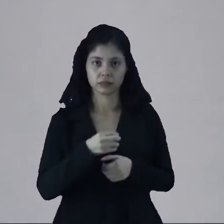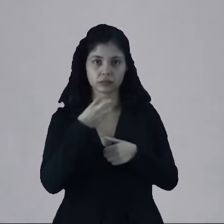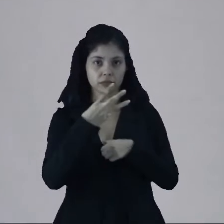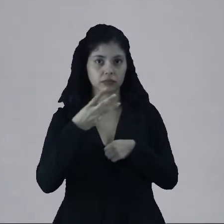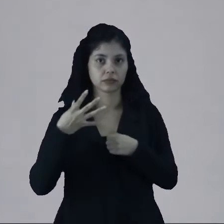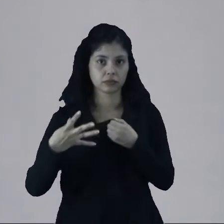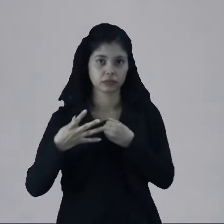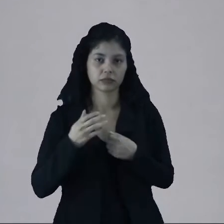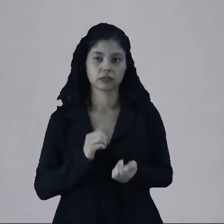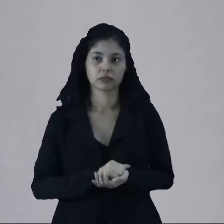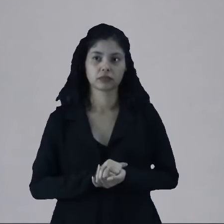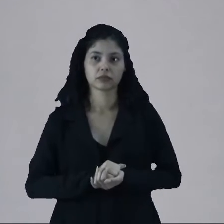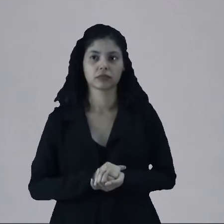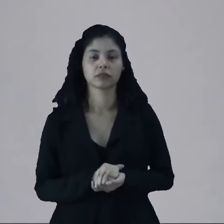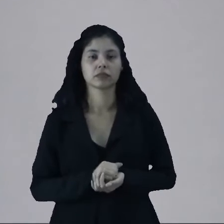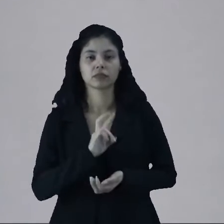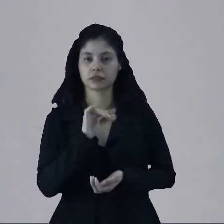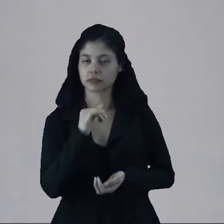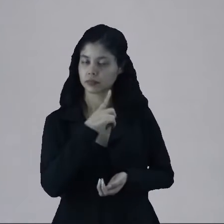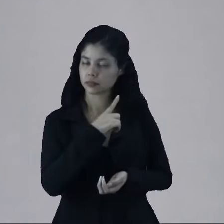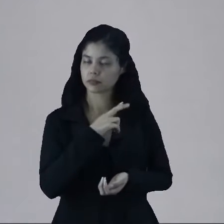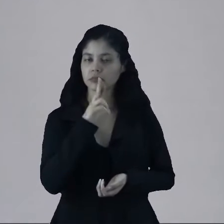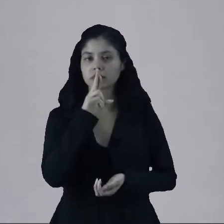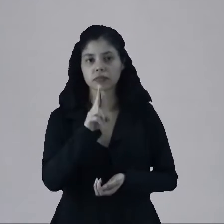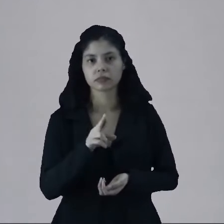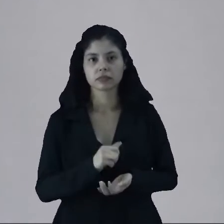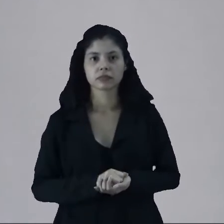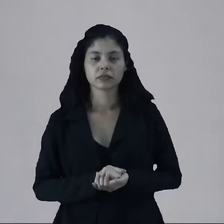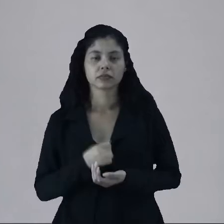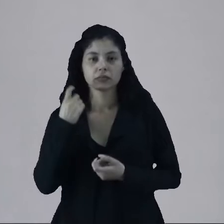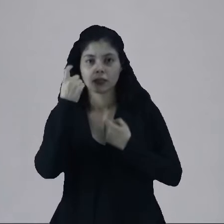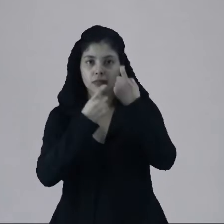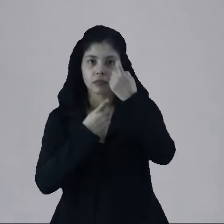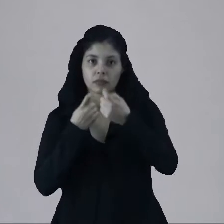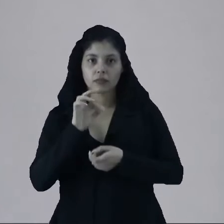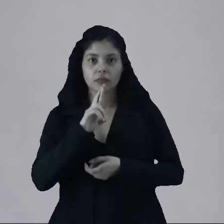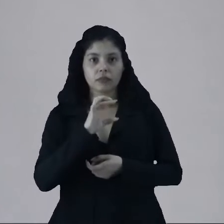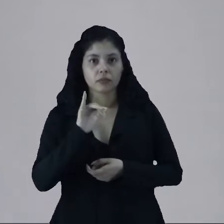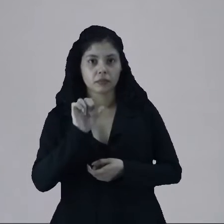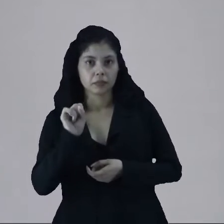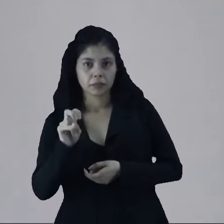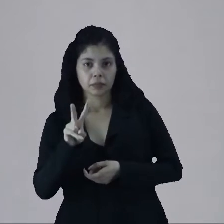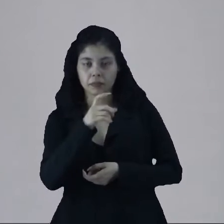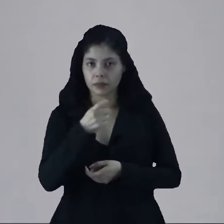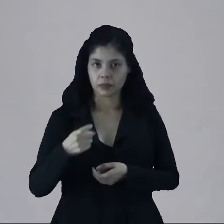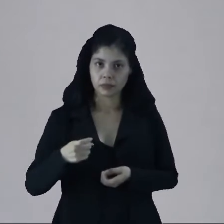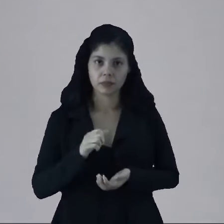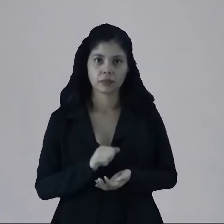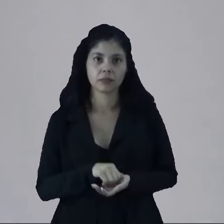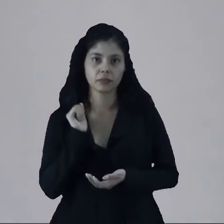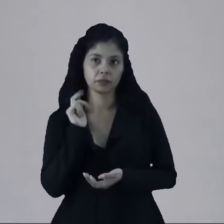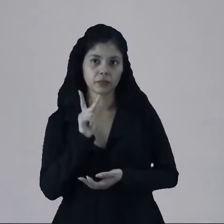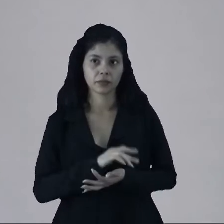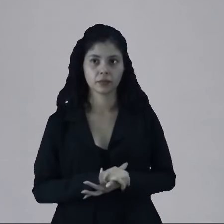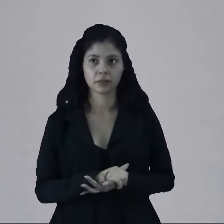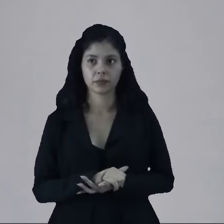e 4, que aí vai ter a sua recessividade totalmente expressa relacionada ao X,